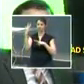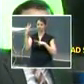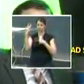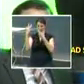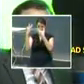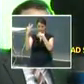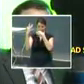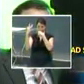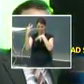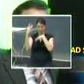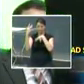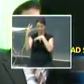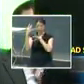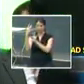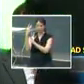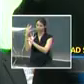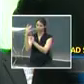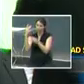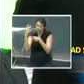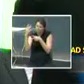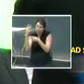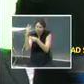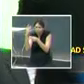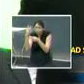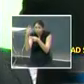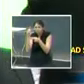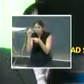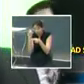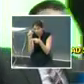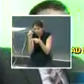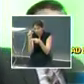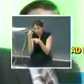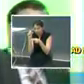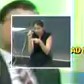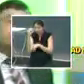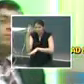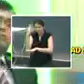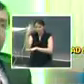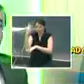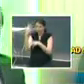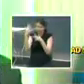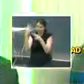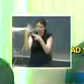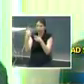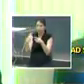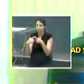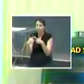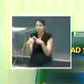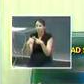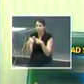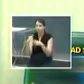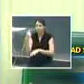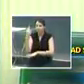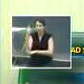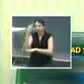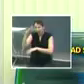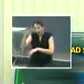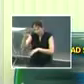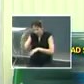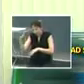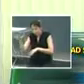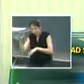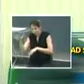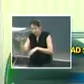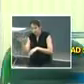tira uma pontinha, tira uma folhinha que está ficando amarelada, E às vezes nós questionamos Deus, é o